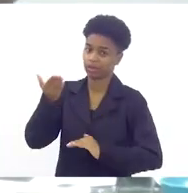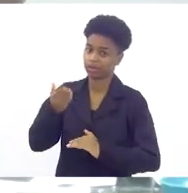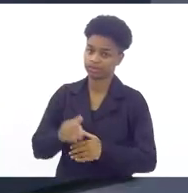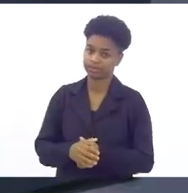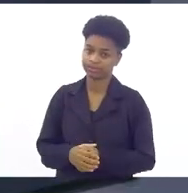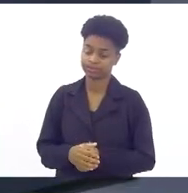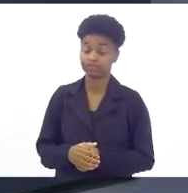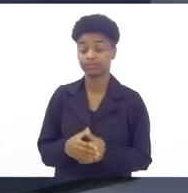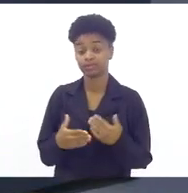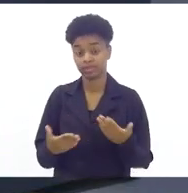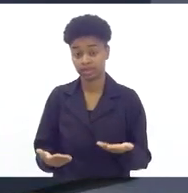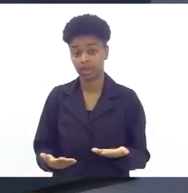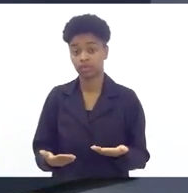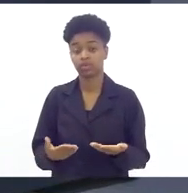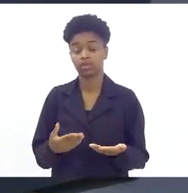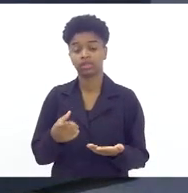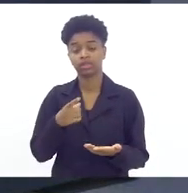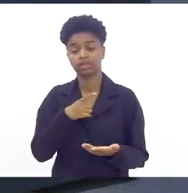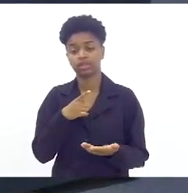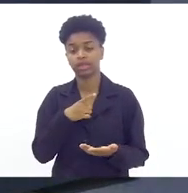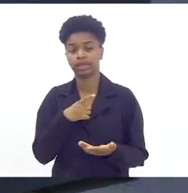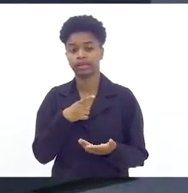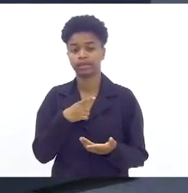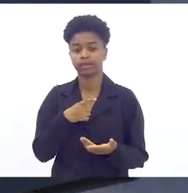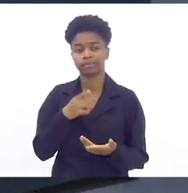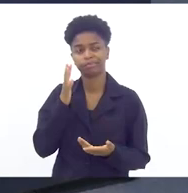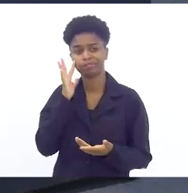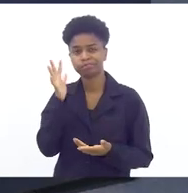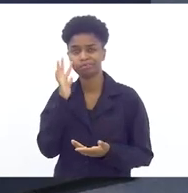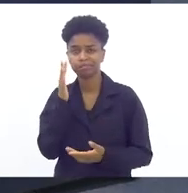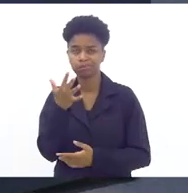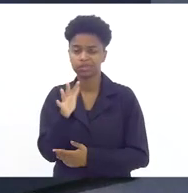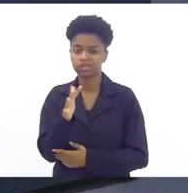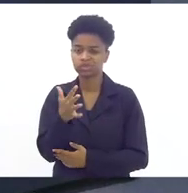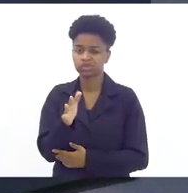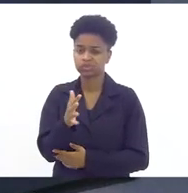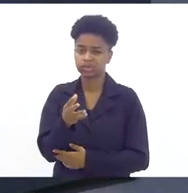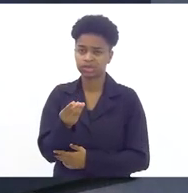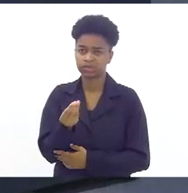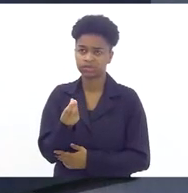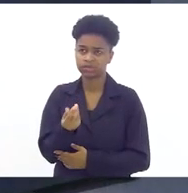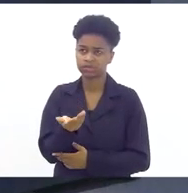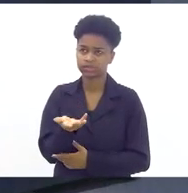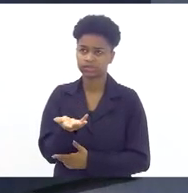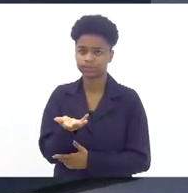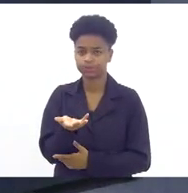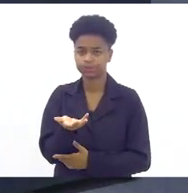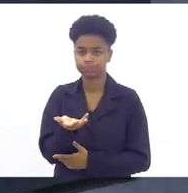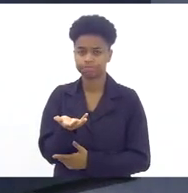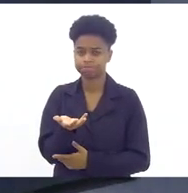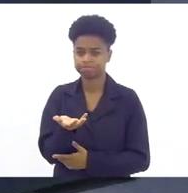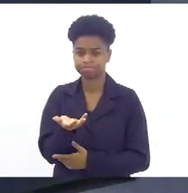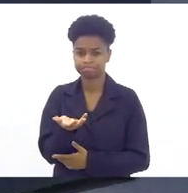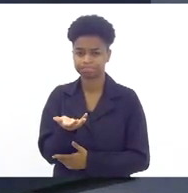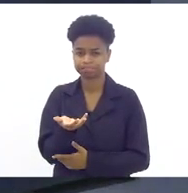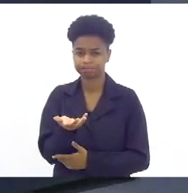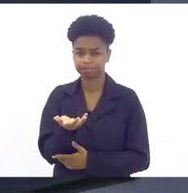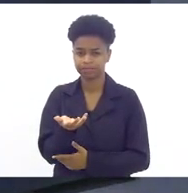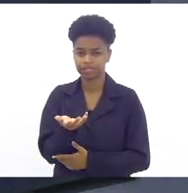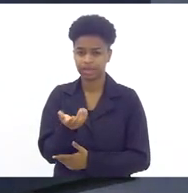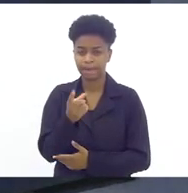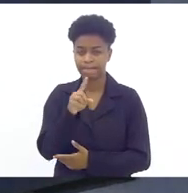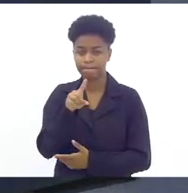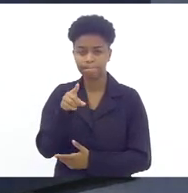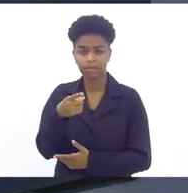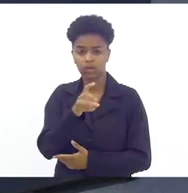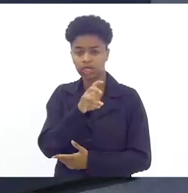tem uma Projeção de mais de mas de mais